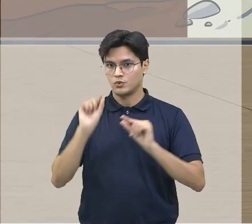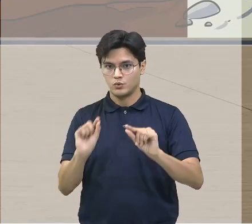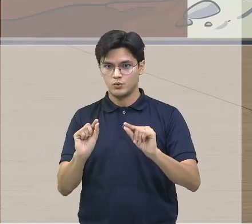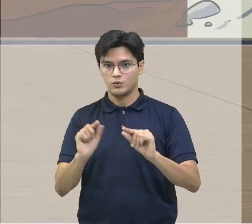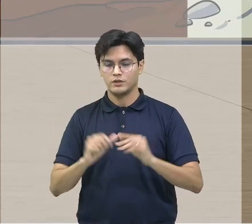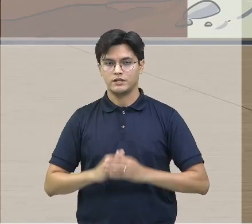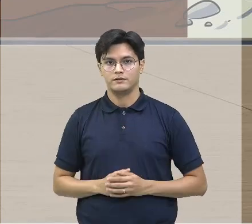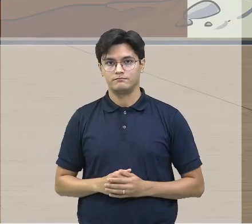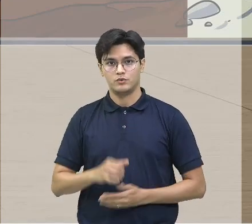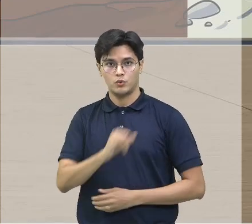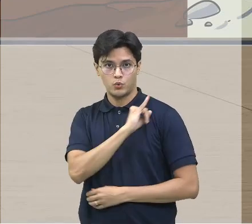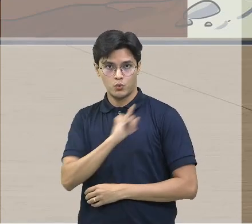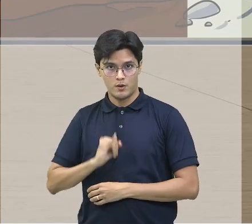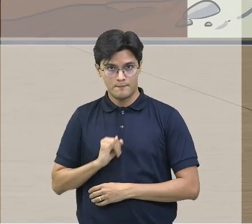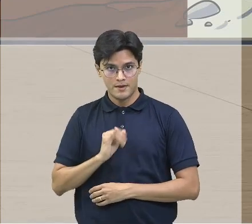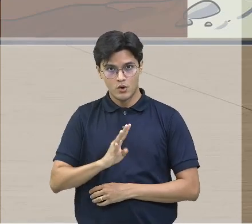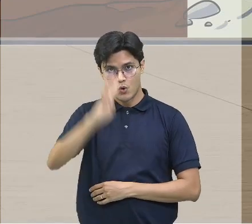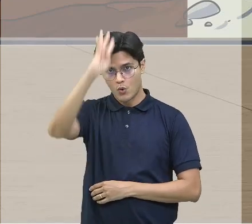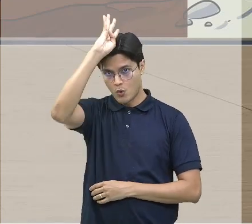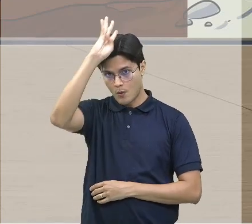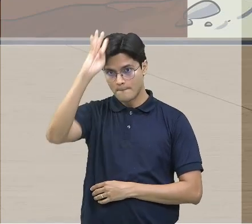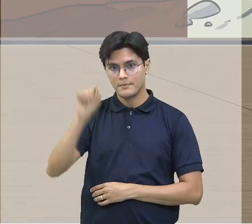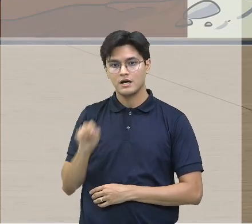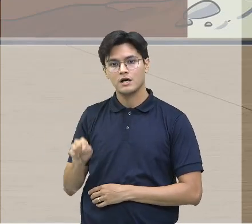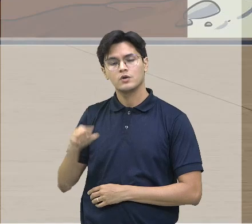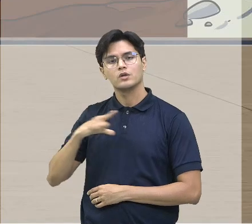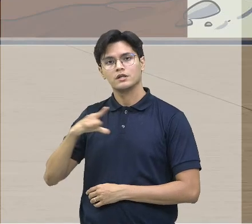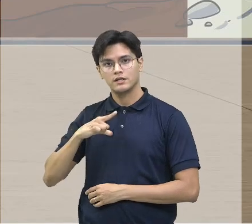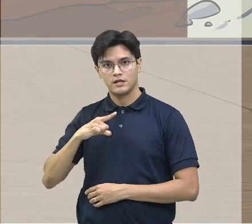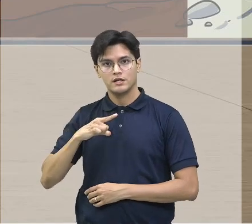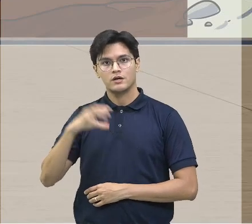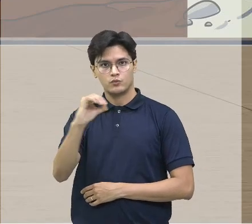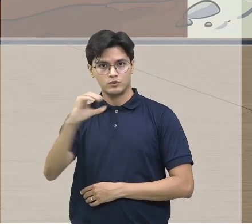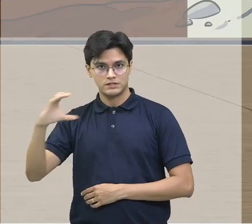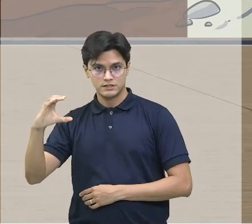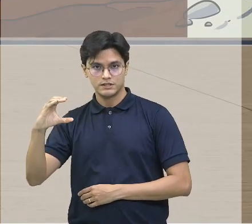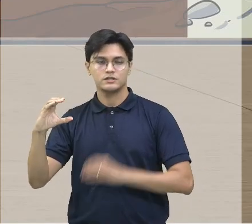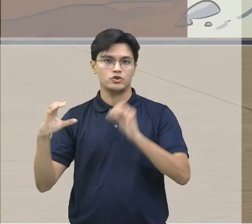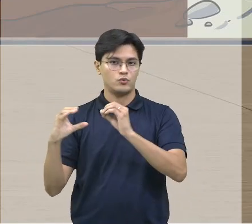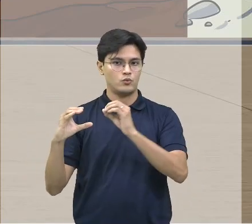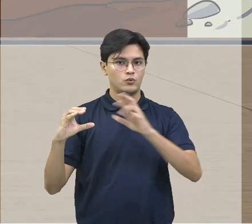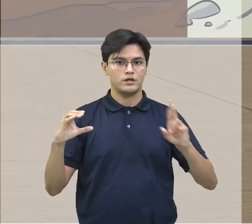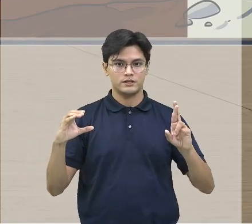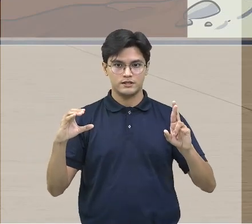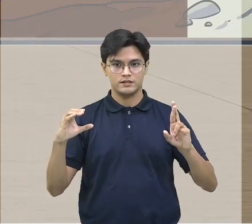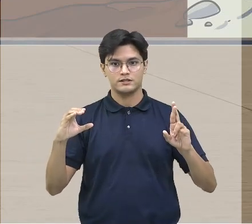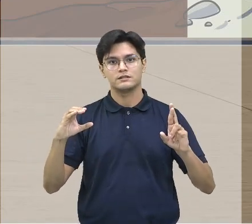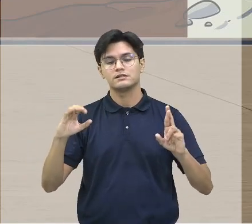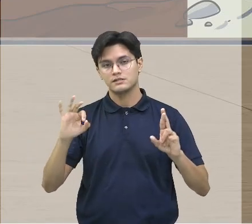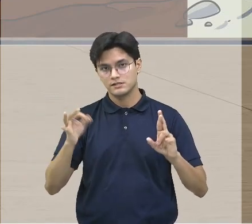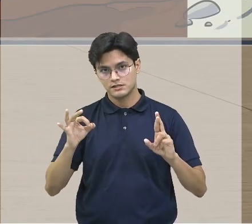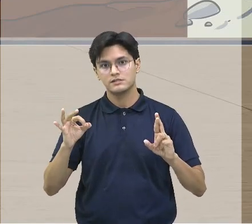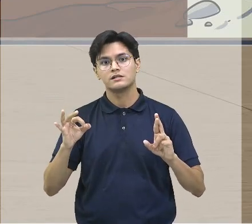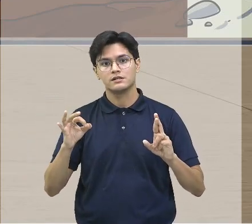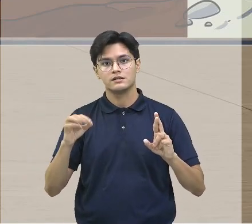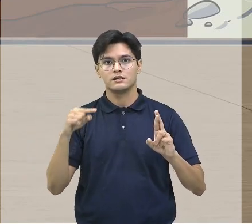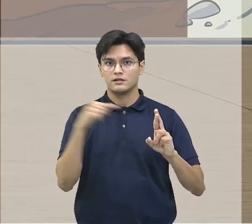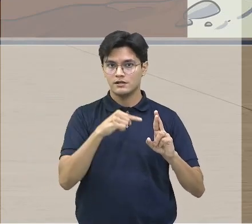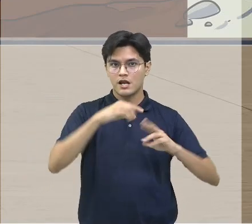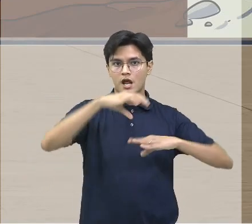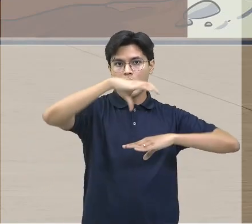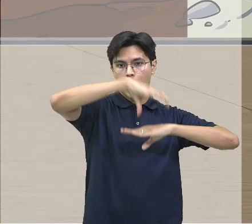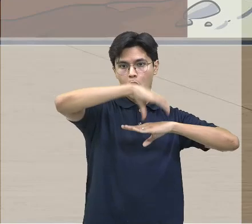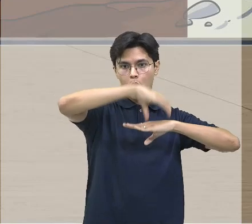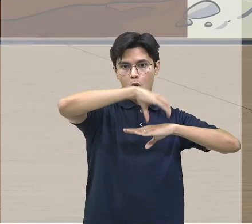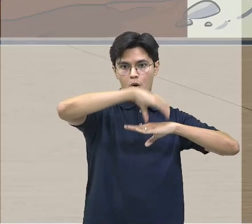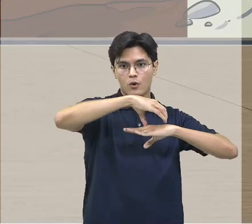Império Romano, nós tínhamos o Império Romano do Ocidente e o Império Romano do Oriente lá com Constantinopla, né, o